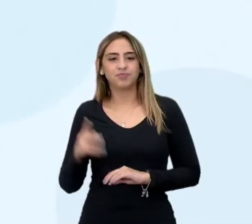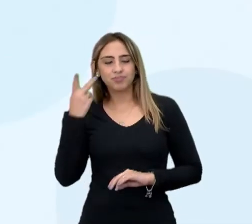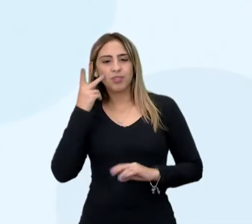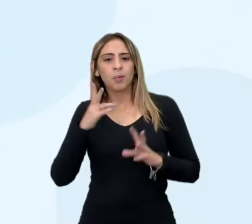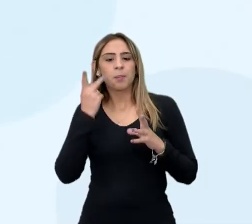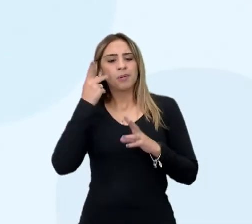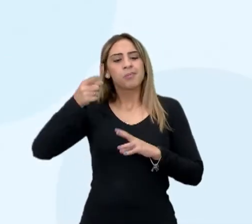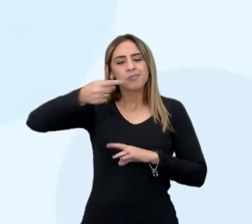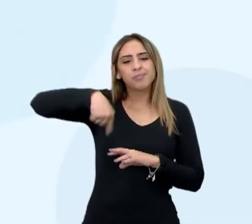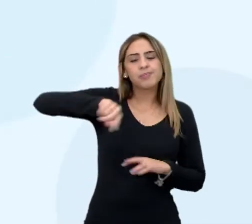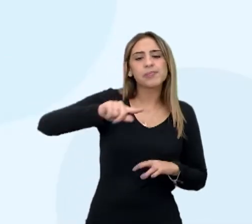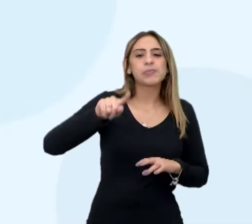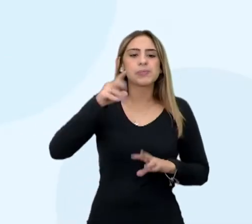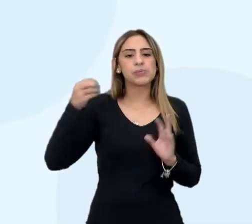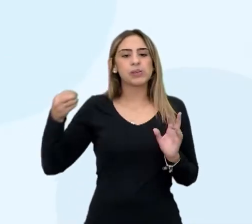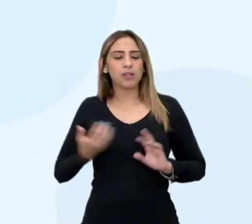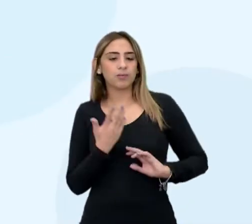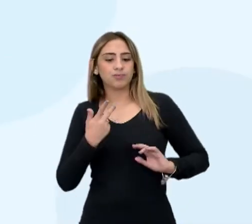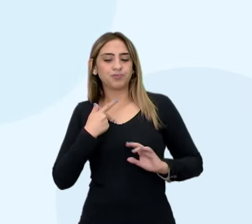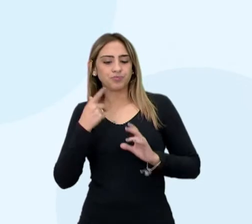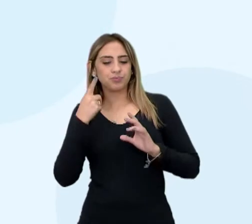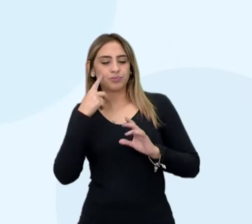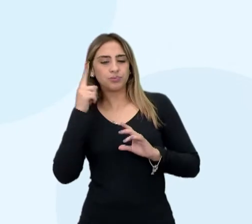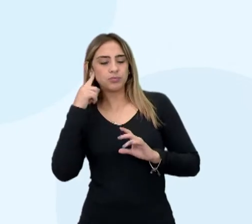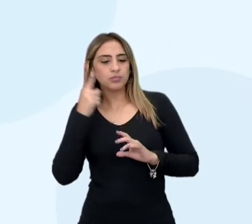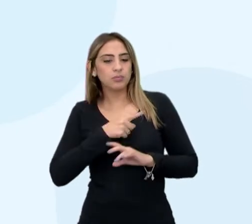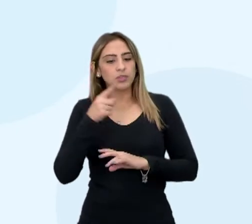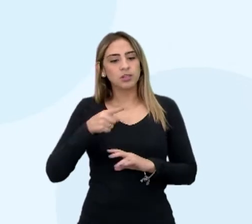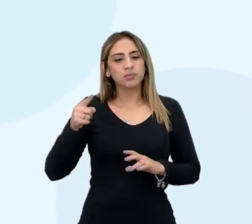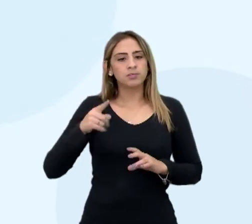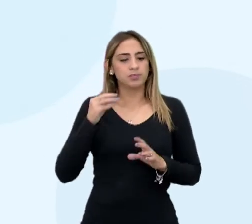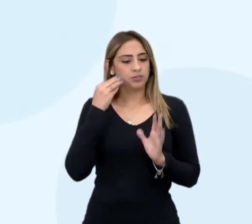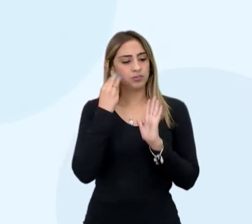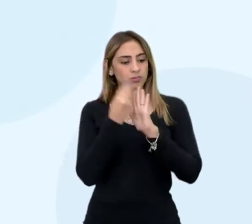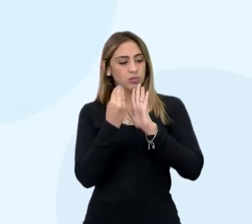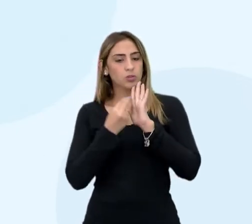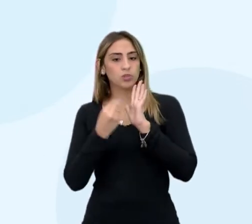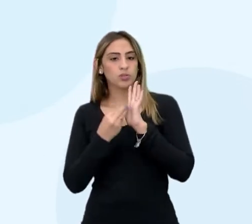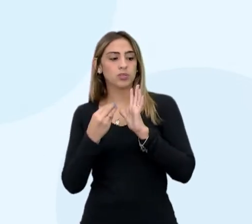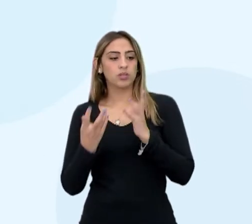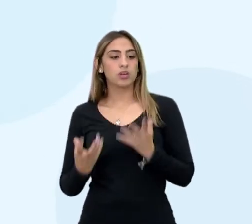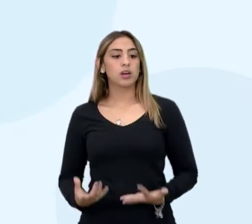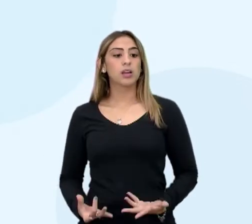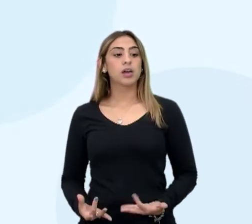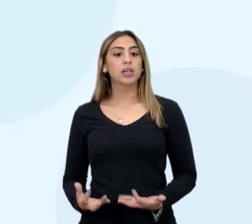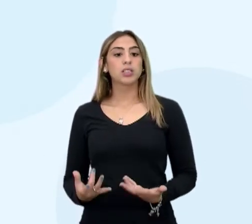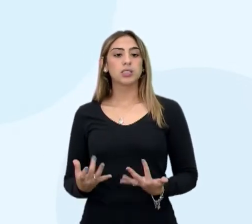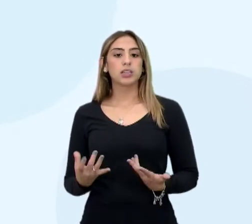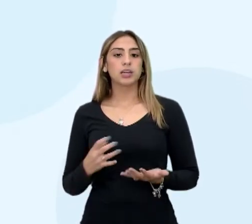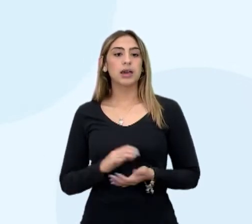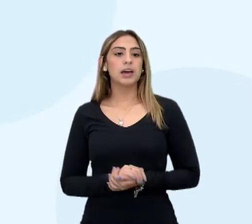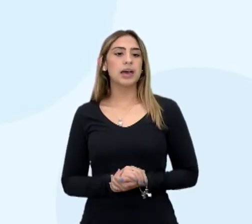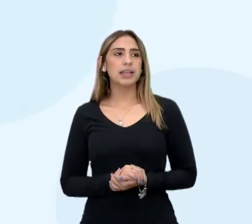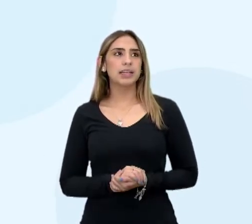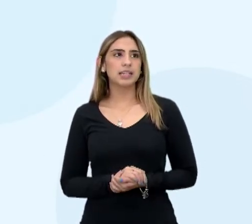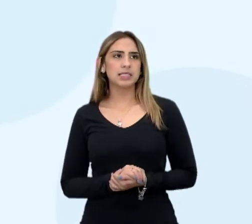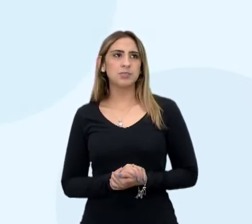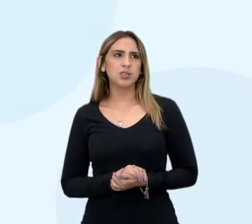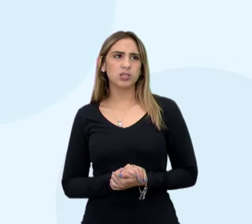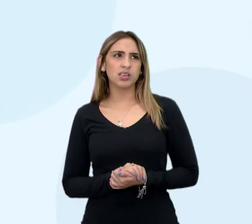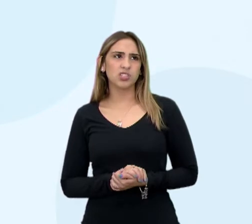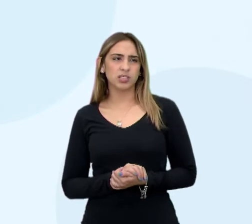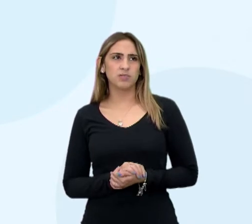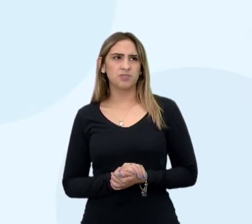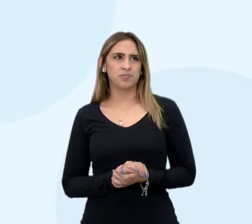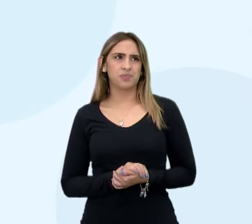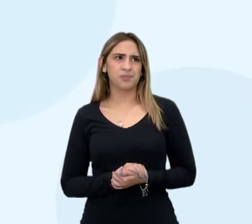vocês. Né? Sismógrafo é o aparelho que registra os movimentos do solo, é normalmente constituído de um